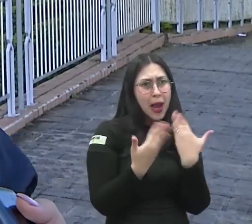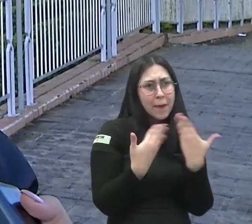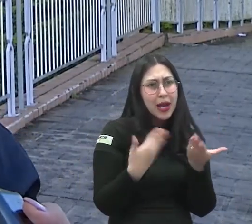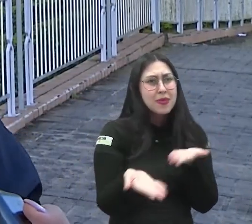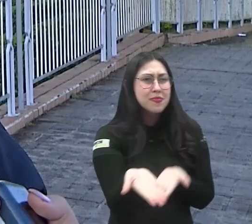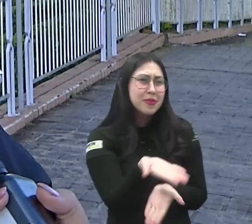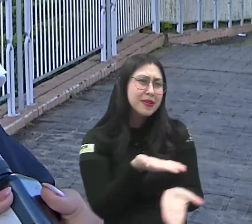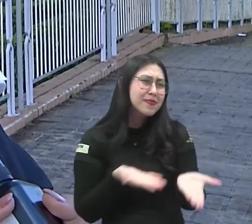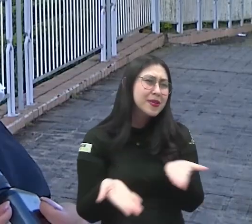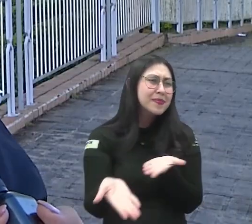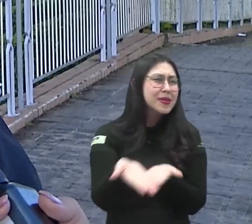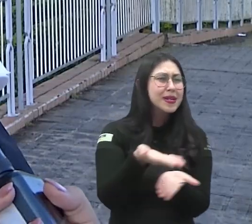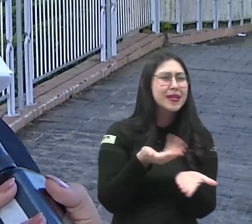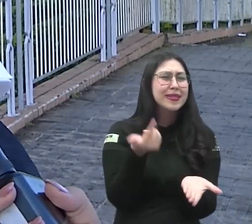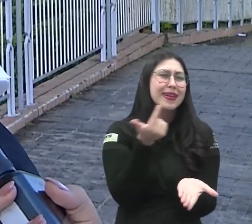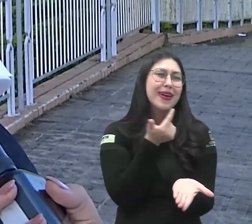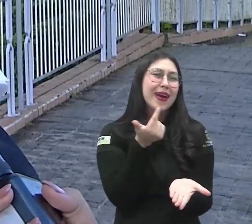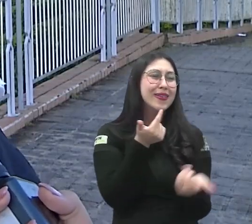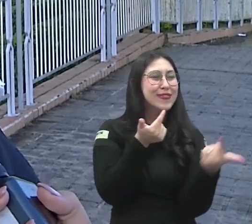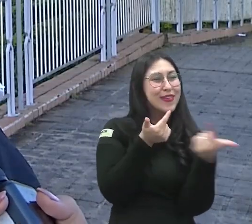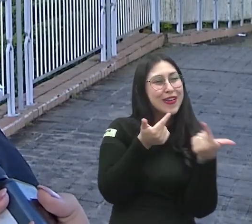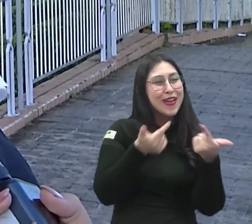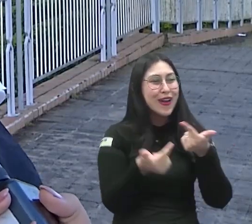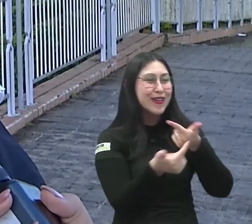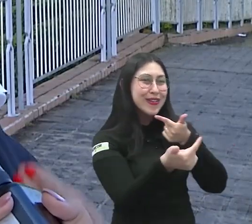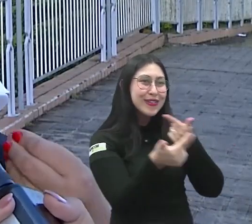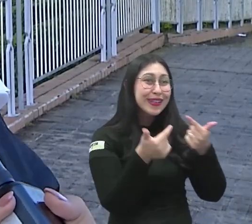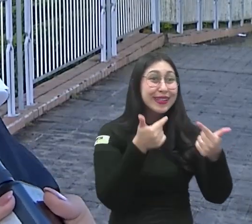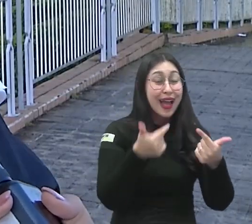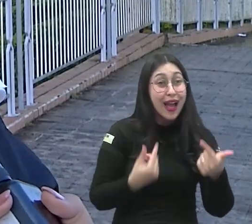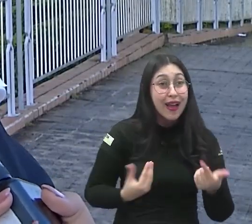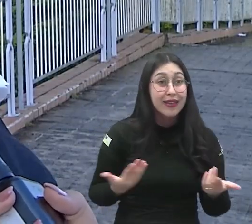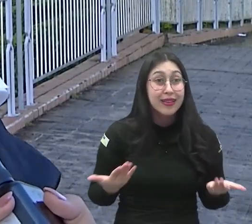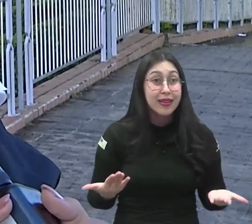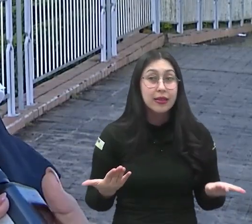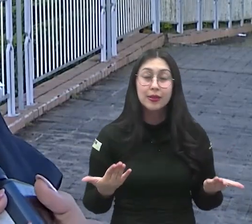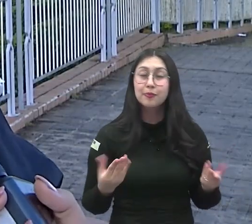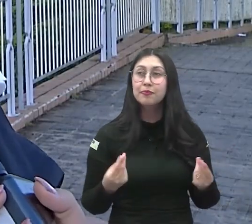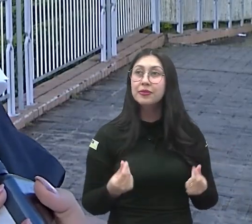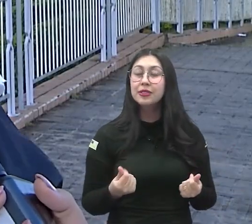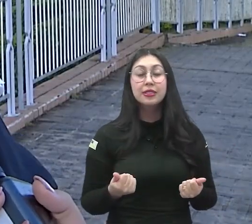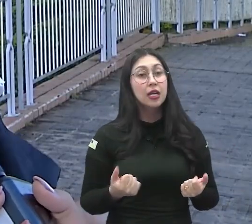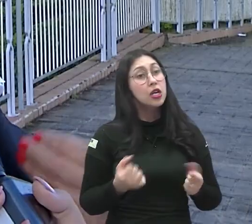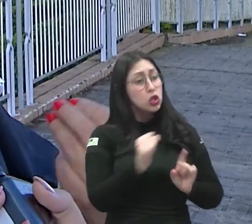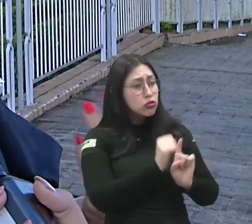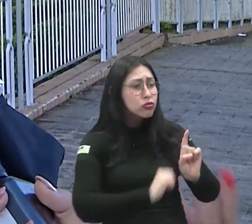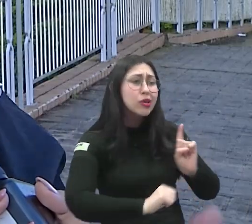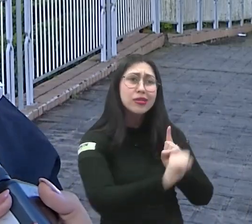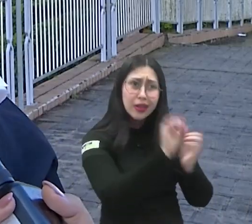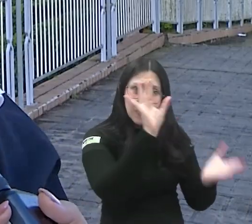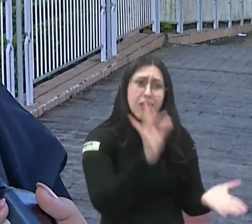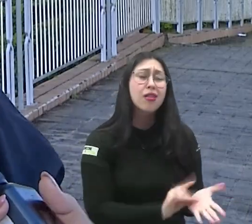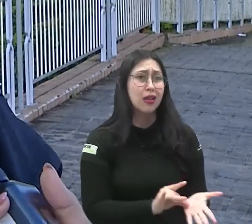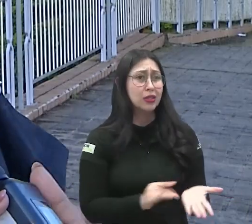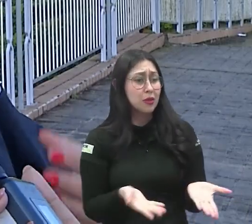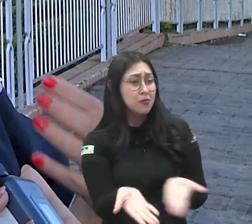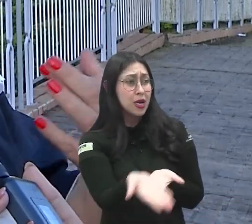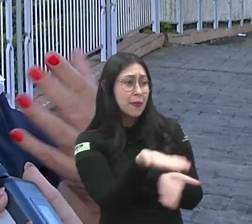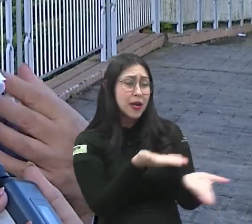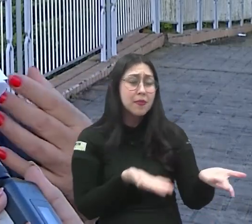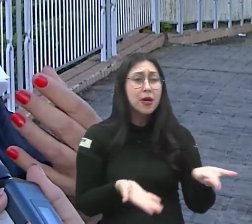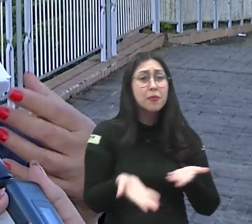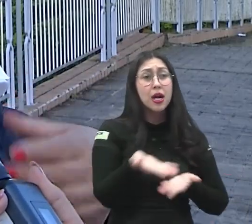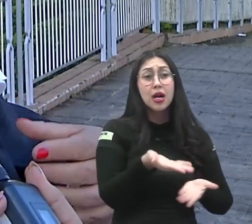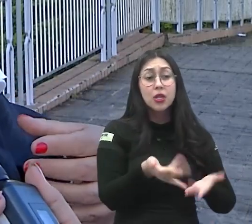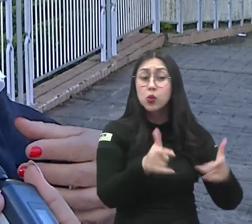trocar ideias, experiências, dar risadas, viver, né, a questão social